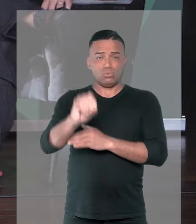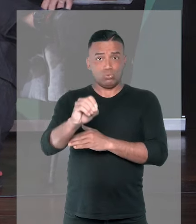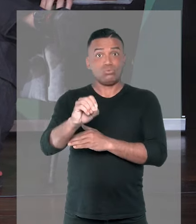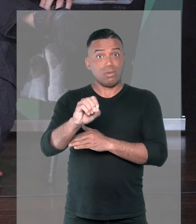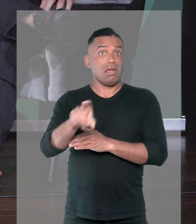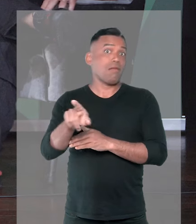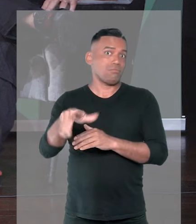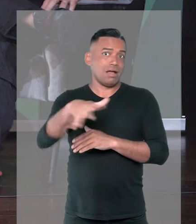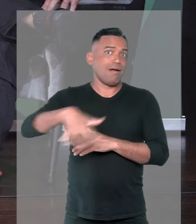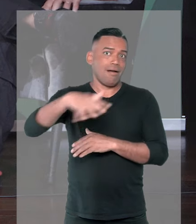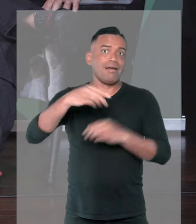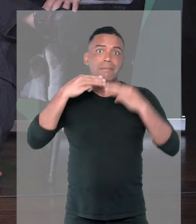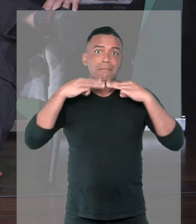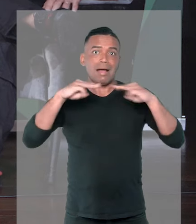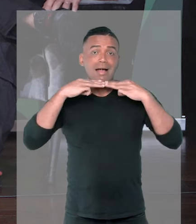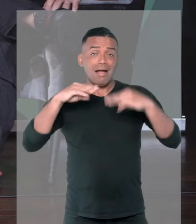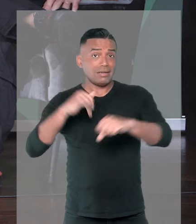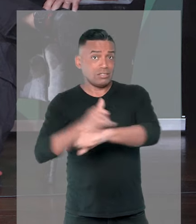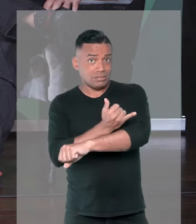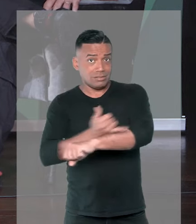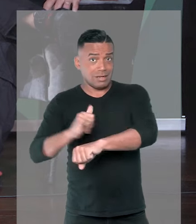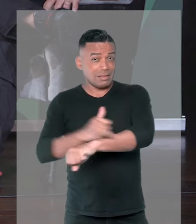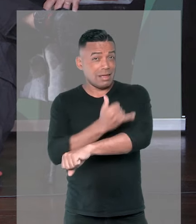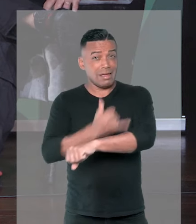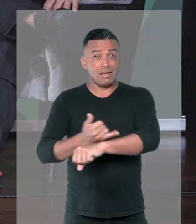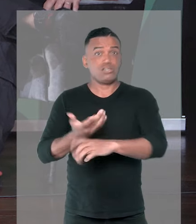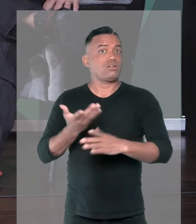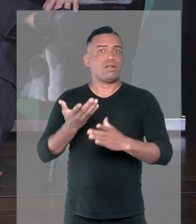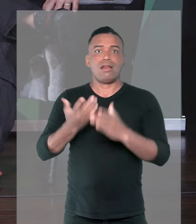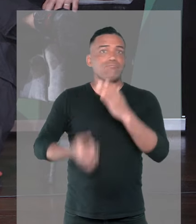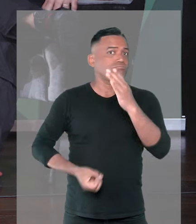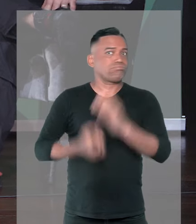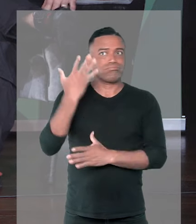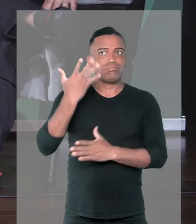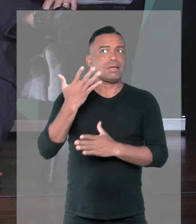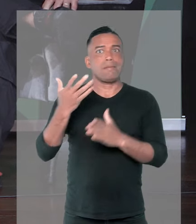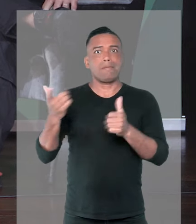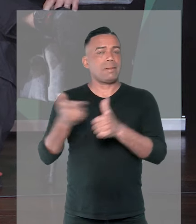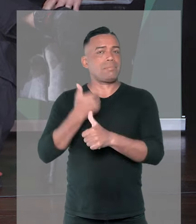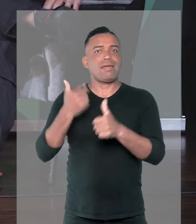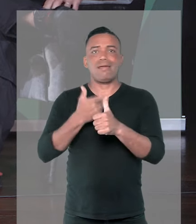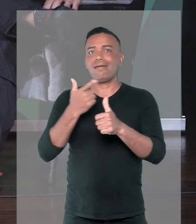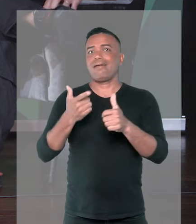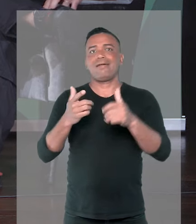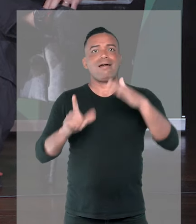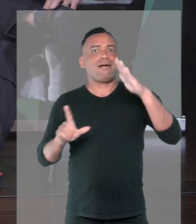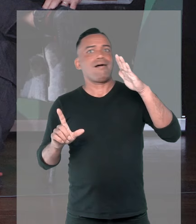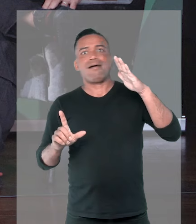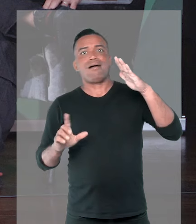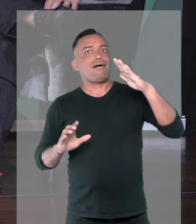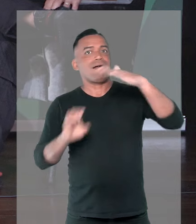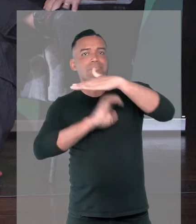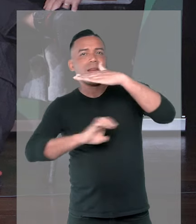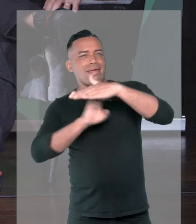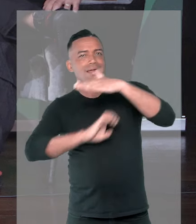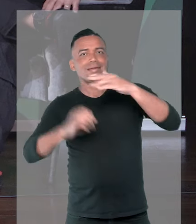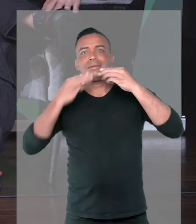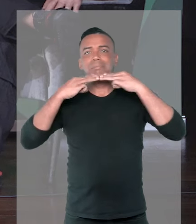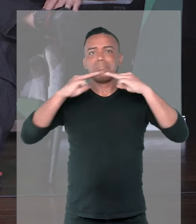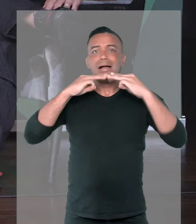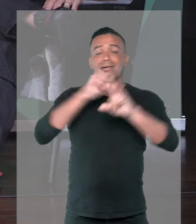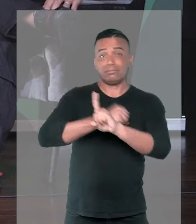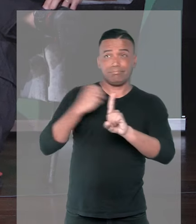marketing de marketing estratégico ela fundou uma das primeiras agências de estratégia de marketing social no lá